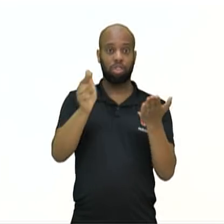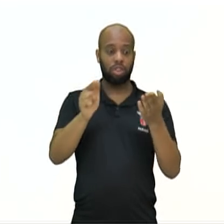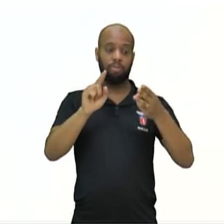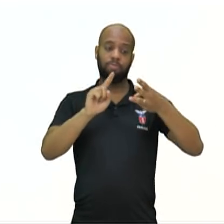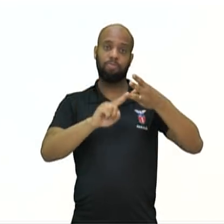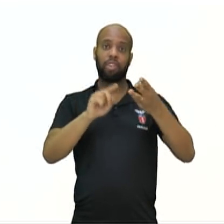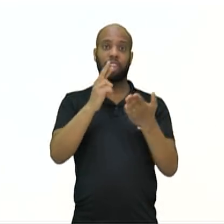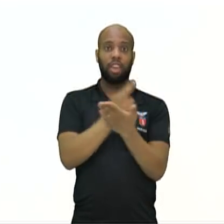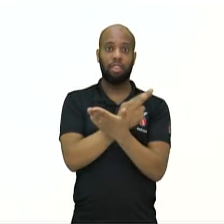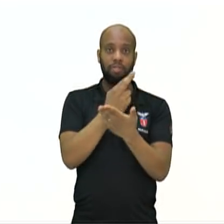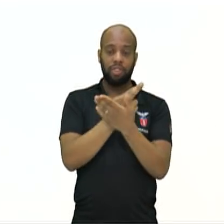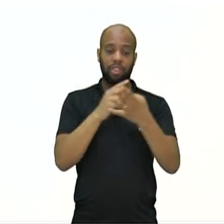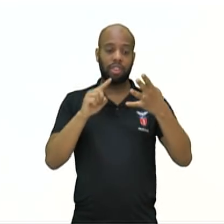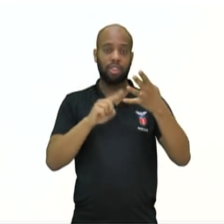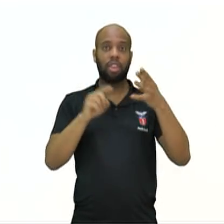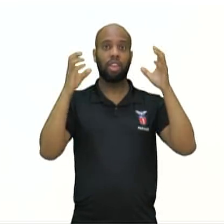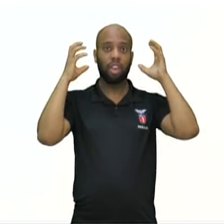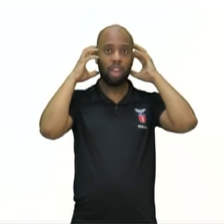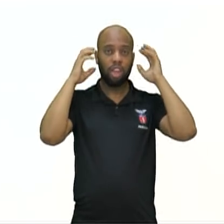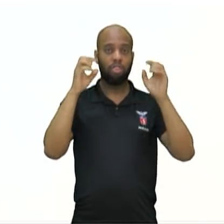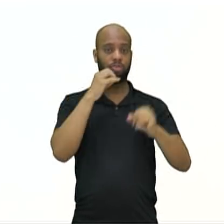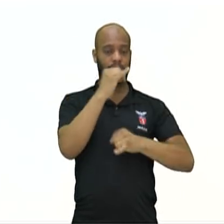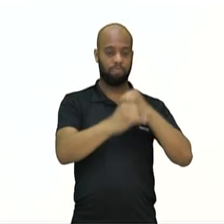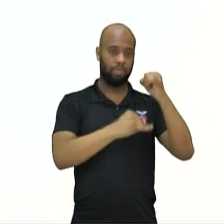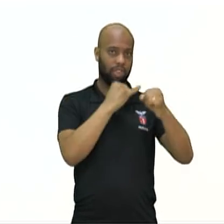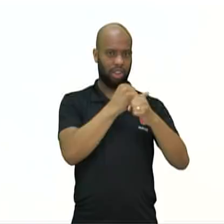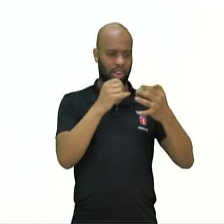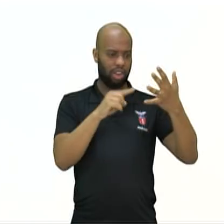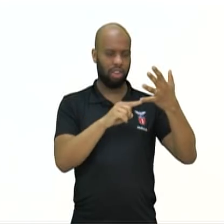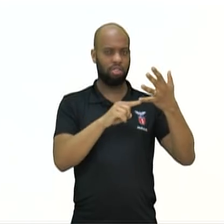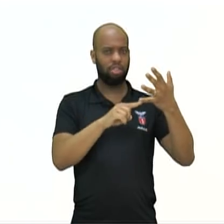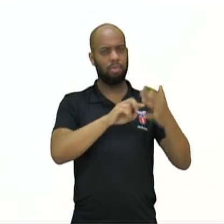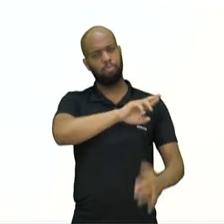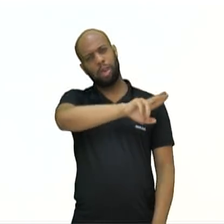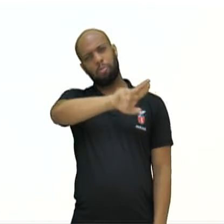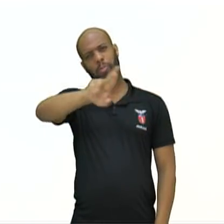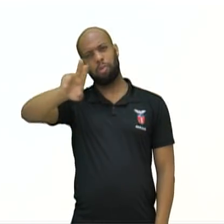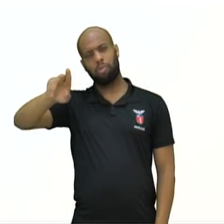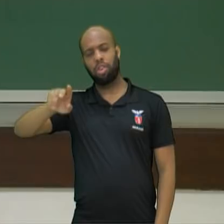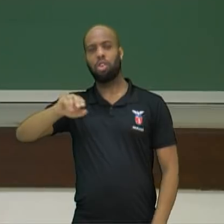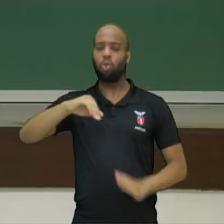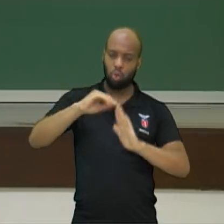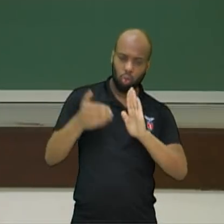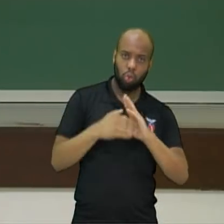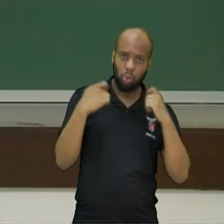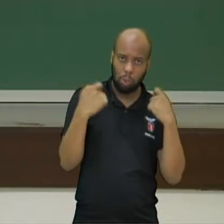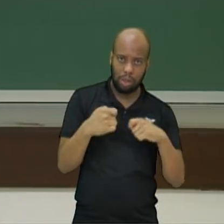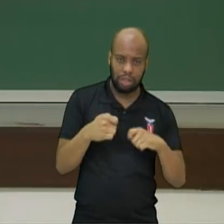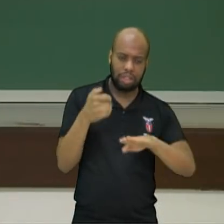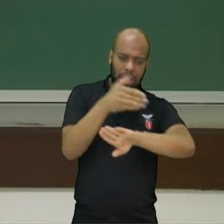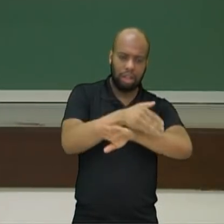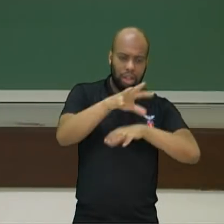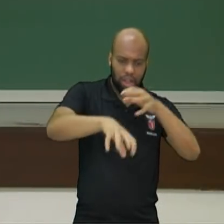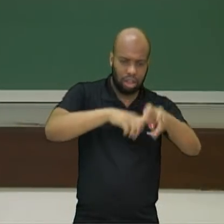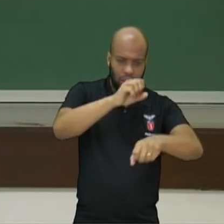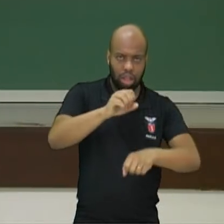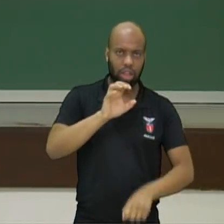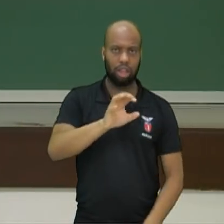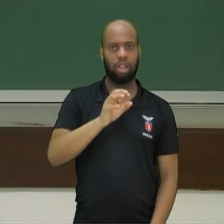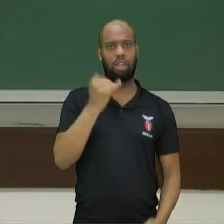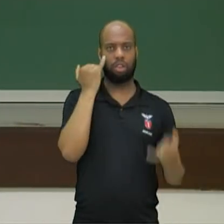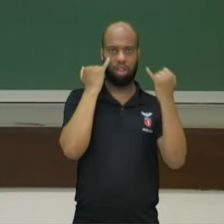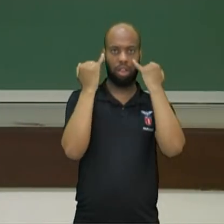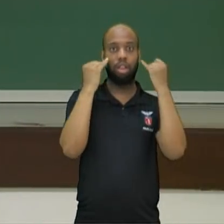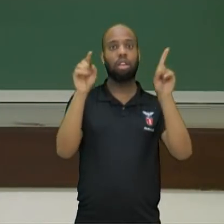revistas, rádio, internet e etc, né? Então, tudo que nós precisamos, nós vamos lá, buscamos, né?